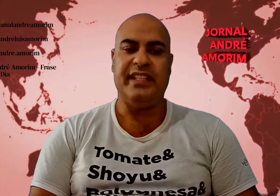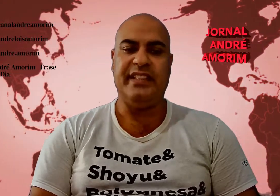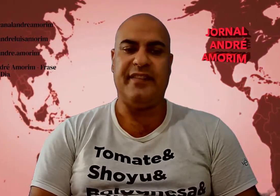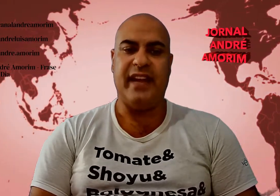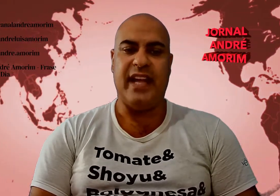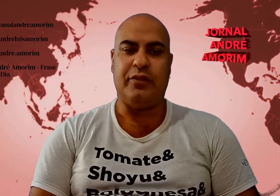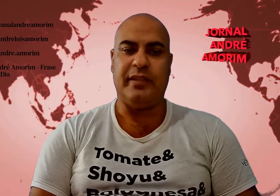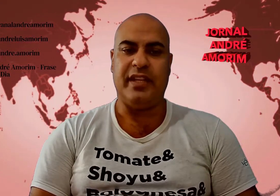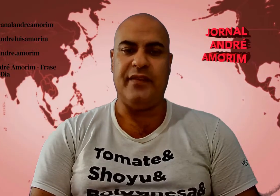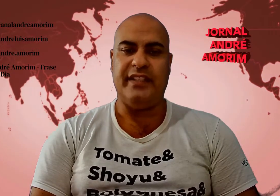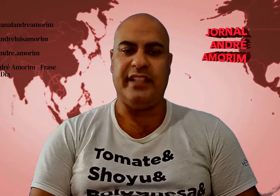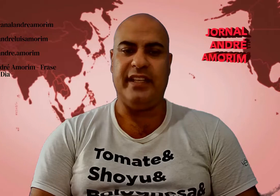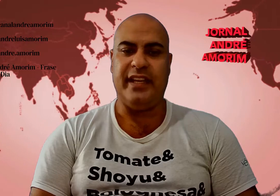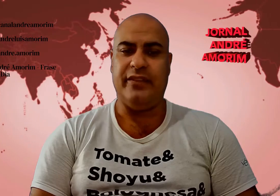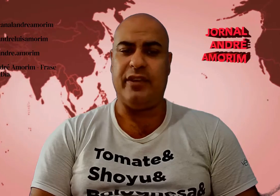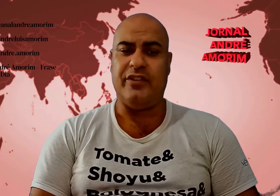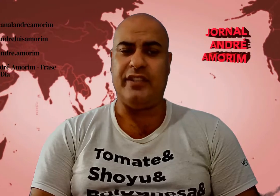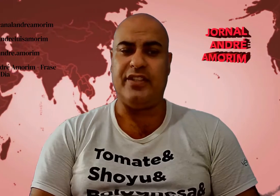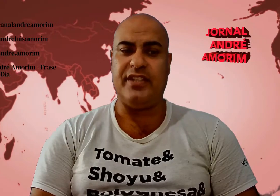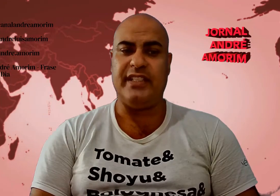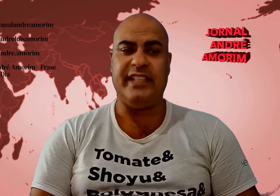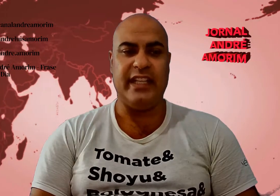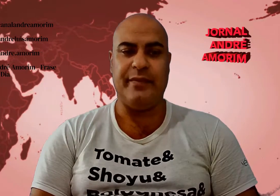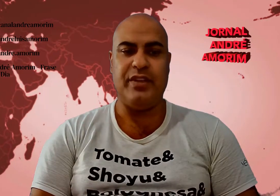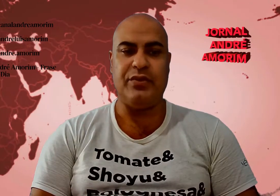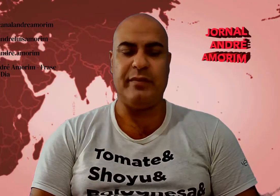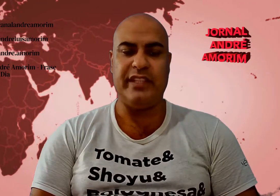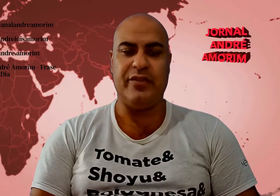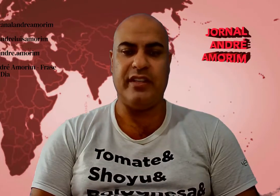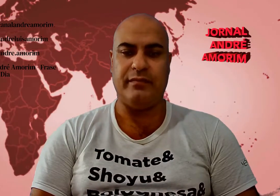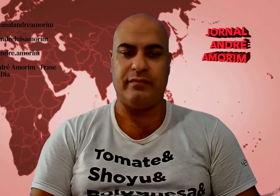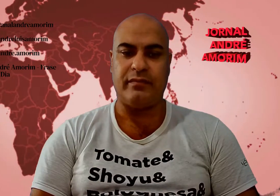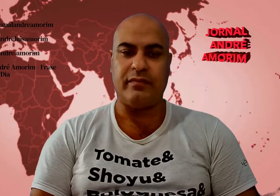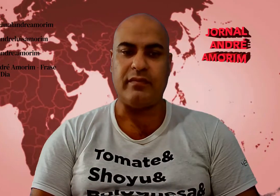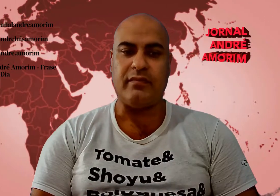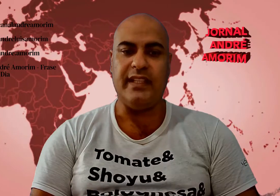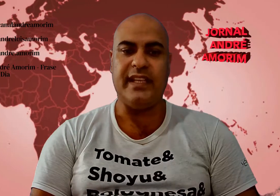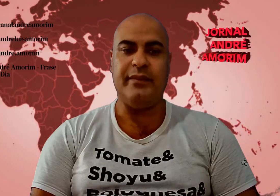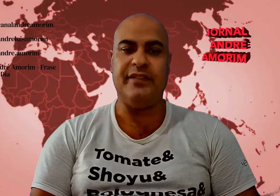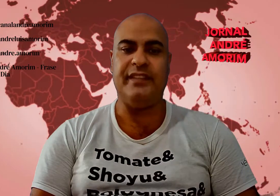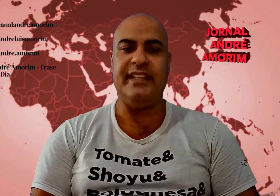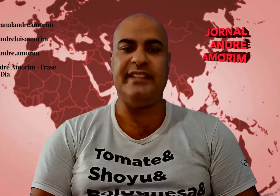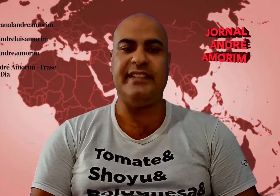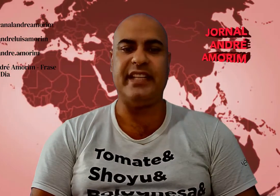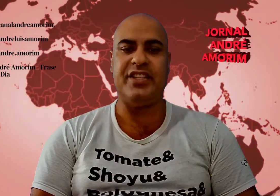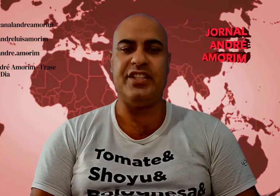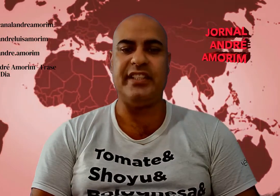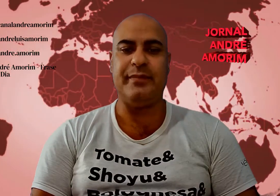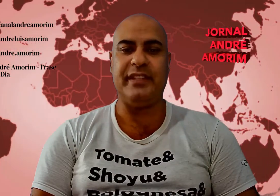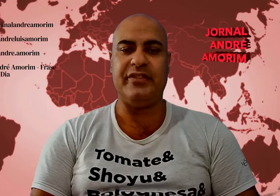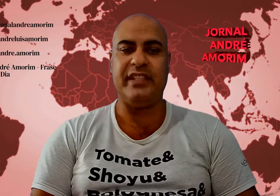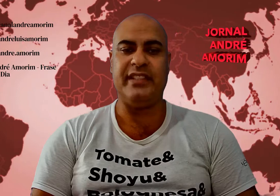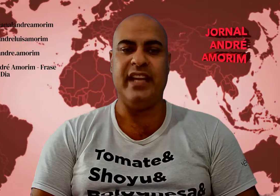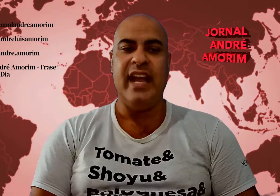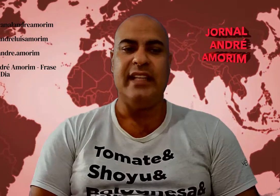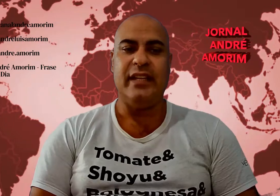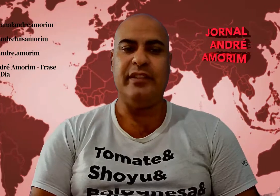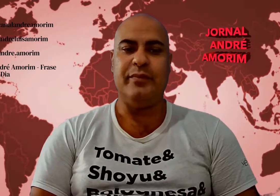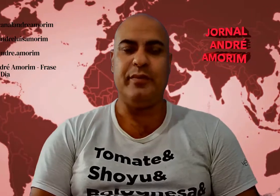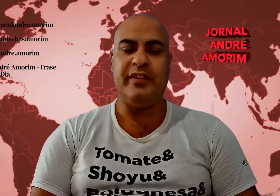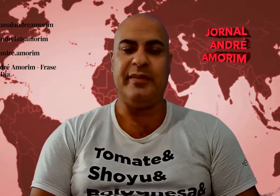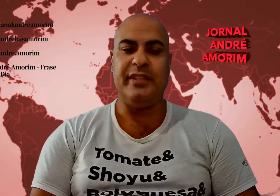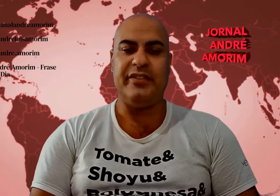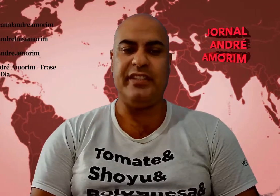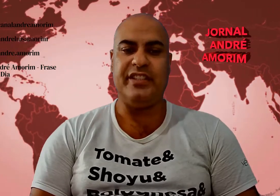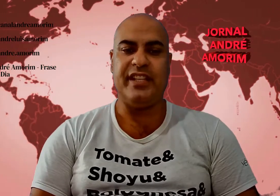Então, se você quiser falar sobre interferência eleitoral estrangeira, certamente o temos agora. Temos evidências estatísticas impressionantes.